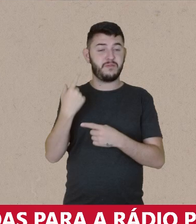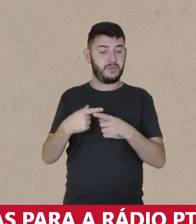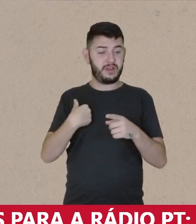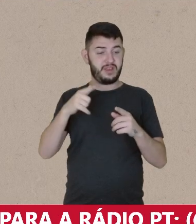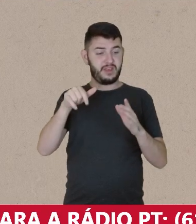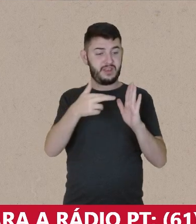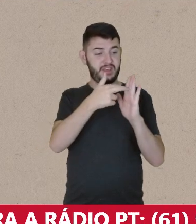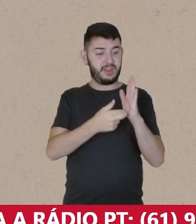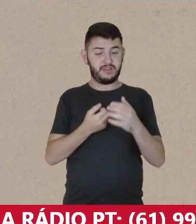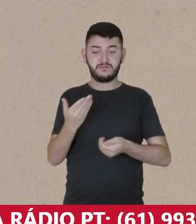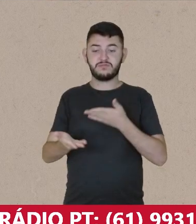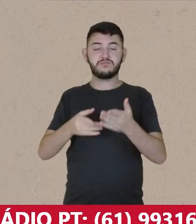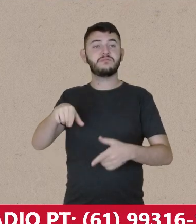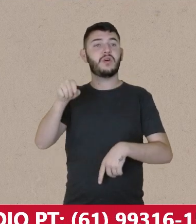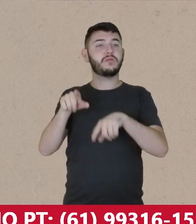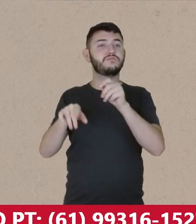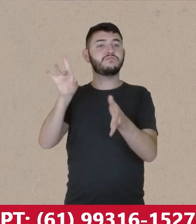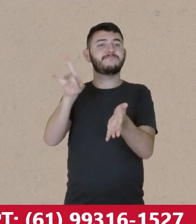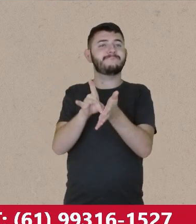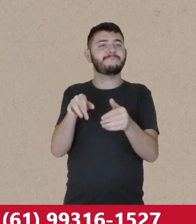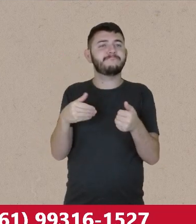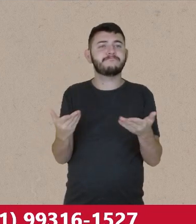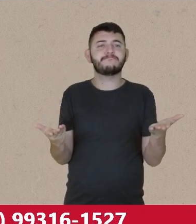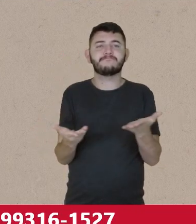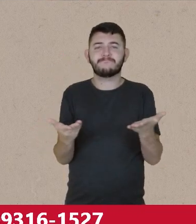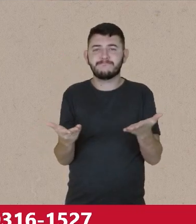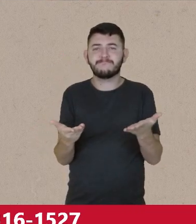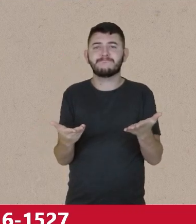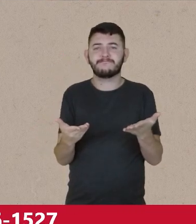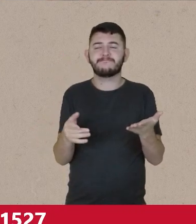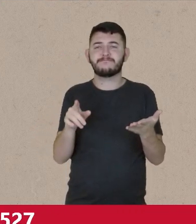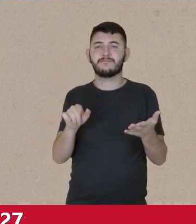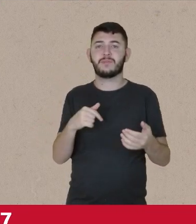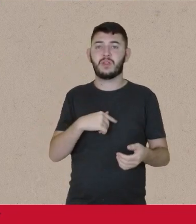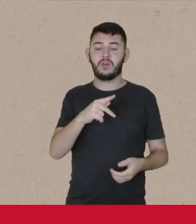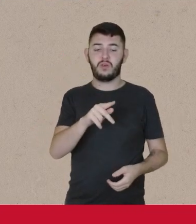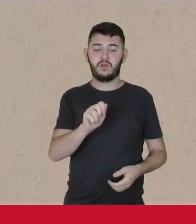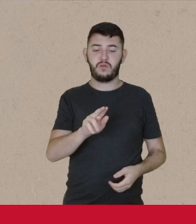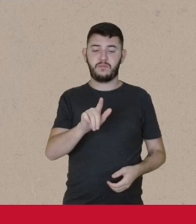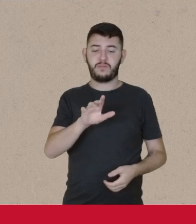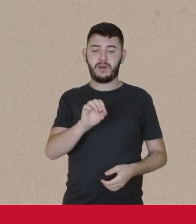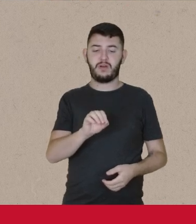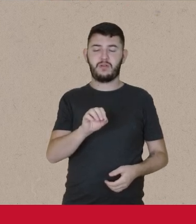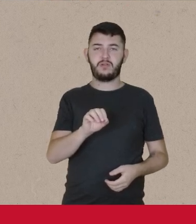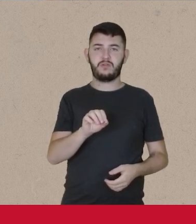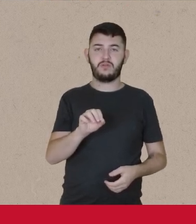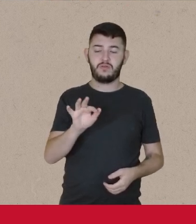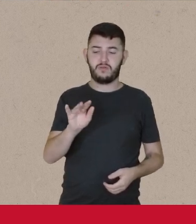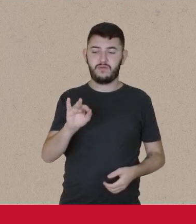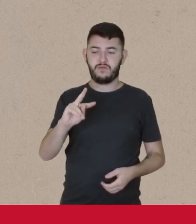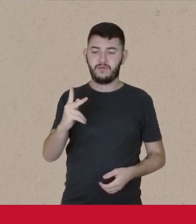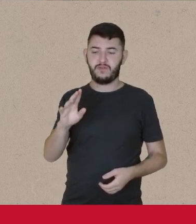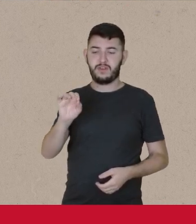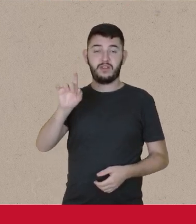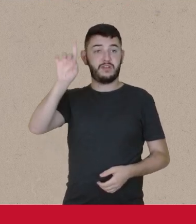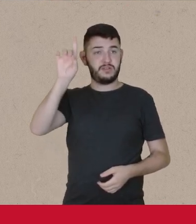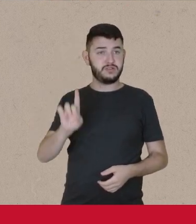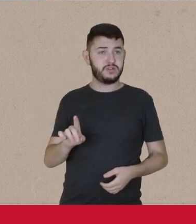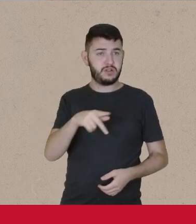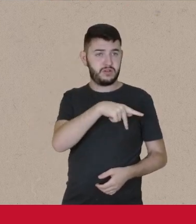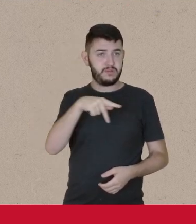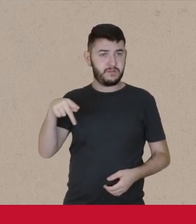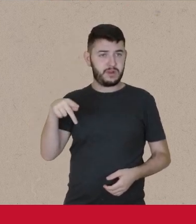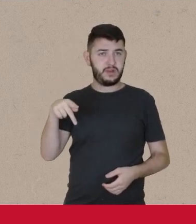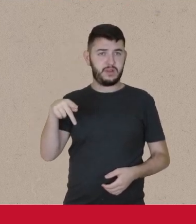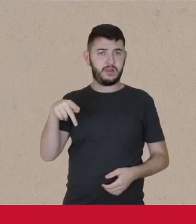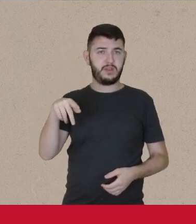eles optaram, né? Então, hoje, como você bem disse, o Paulo Roberto Vanderlei Rebelo Filho, que é diretor-presidente da